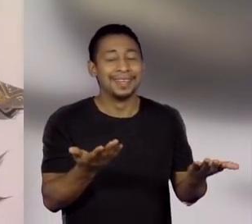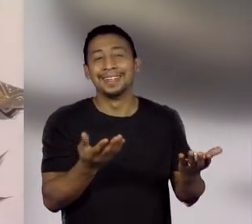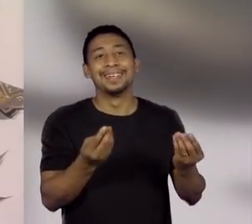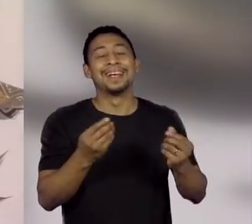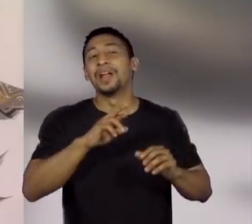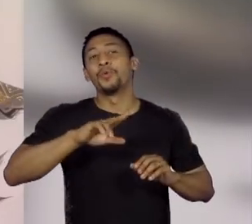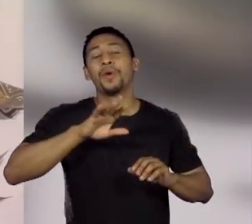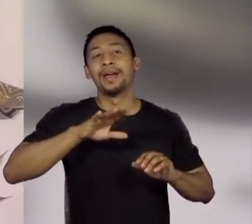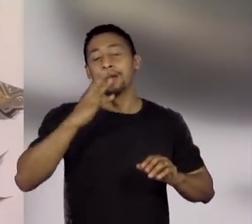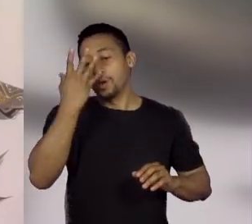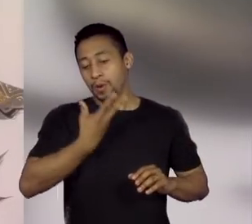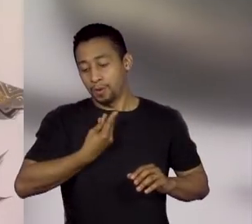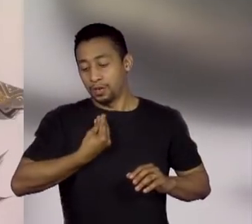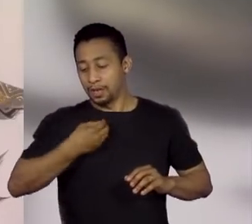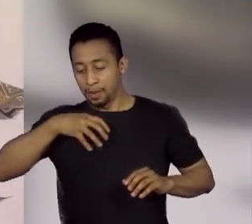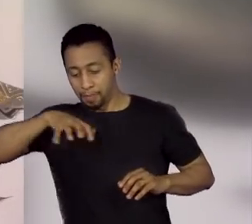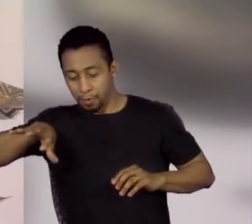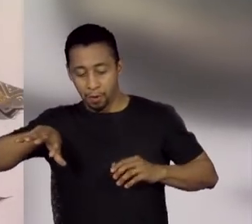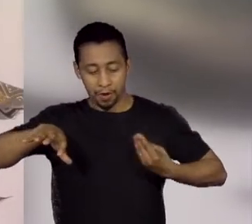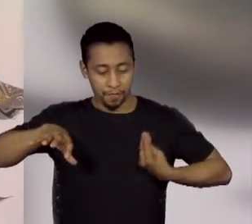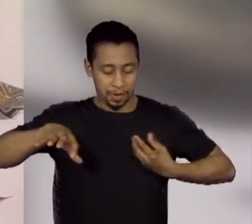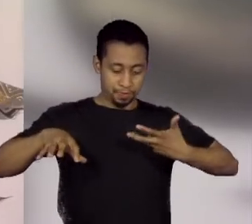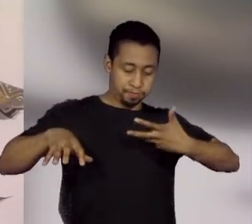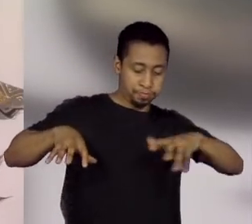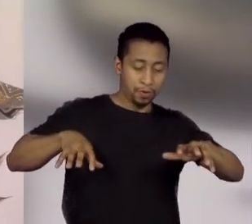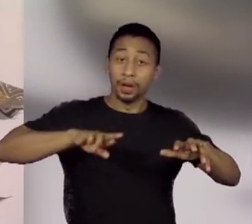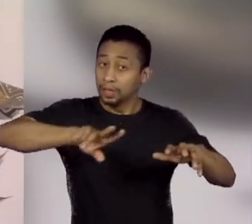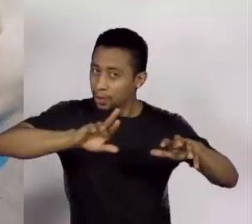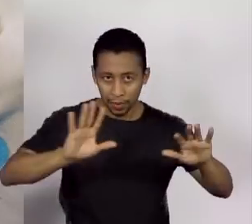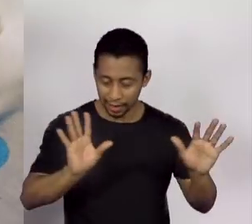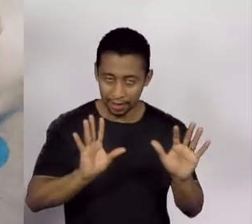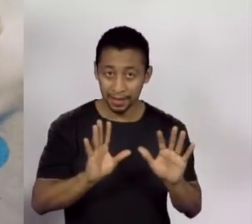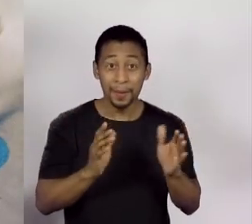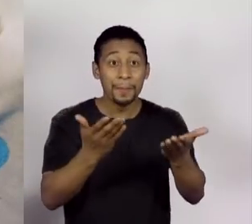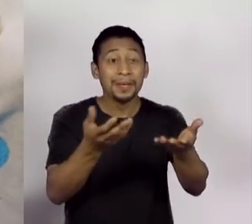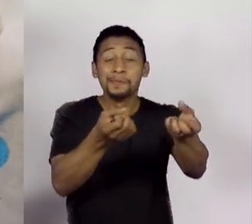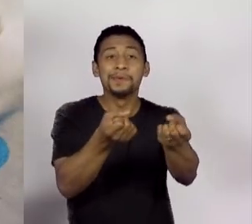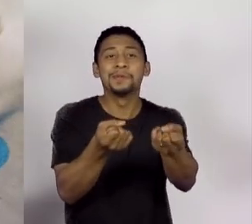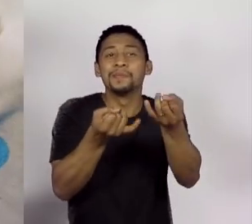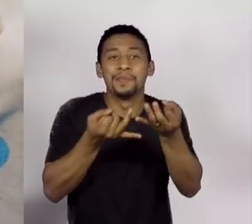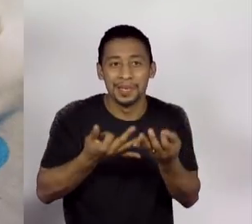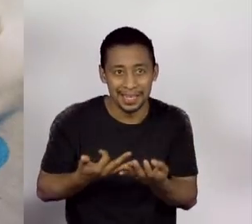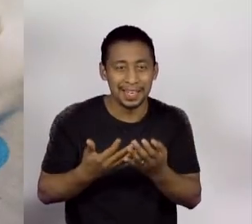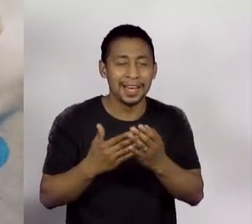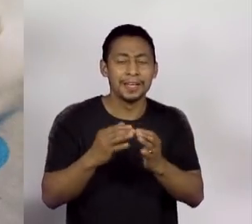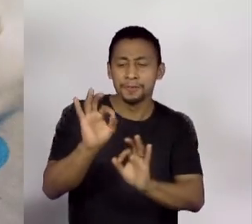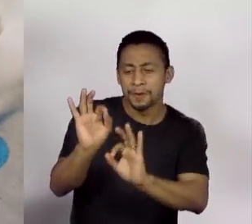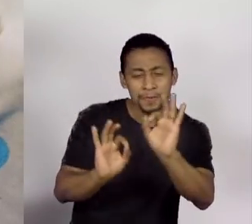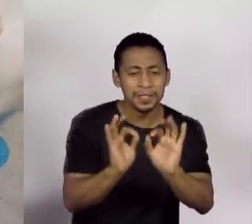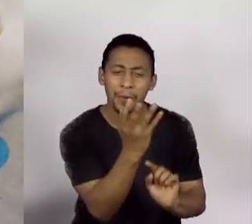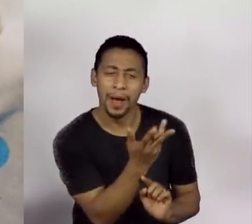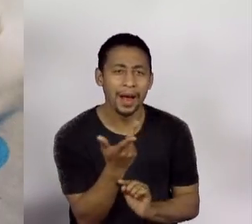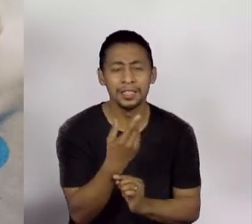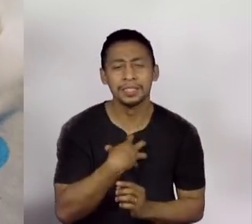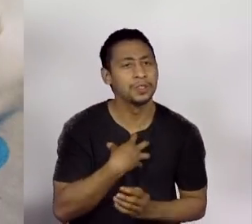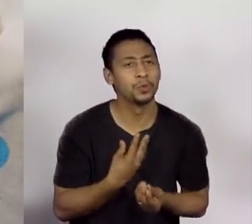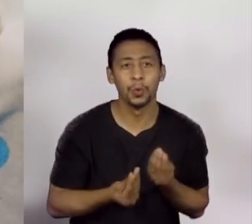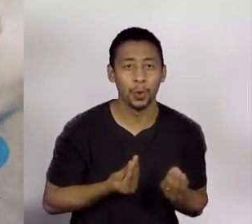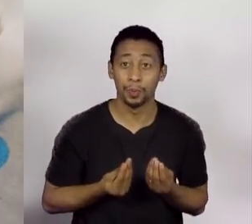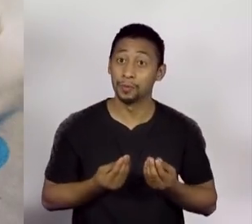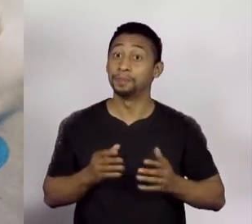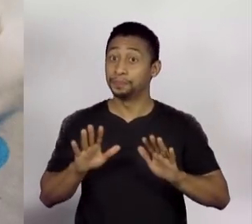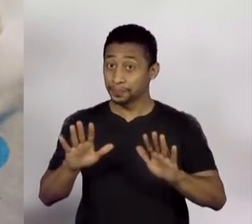separando a espiritualidade de outros momentos da sua vida, mas eu estou querendo colocar ela na tua arte. Para nós, nada disso é